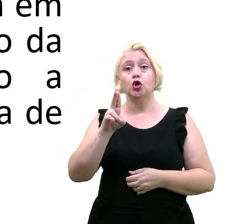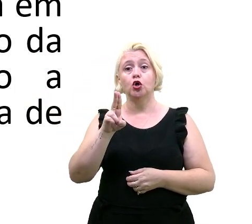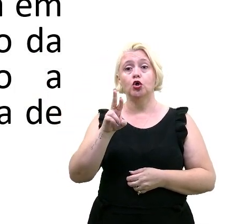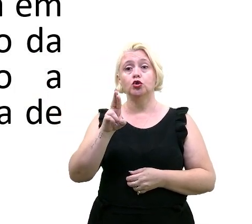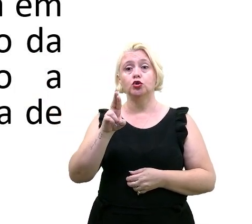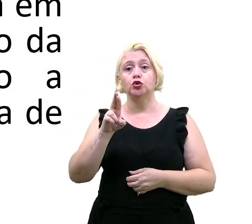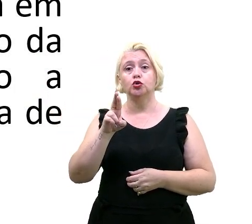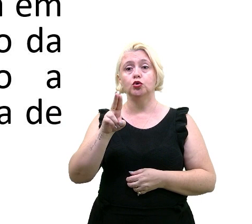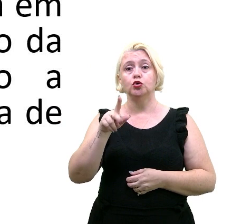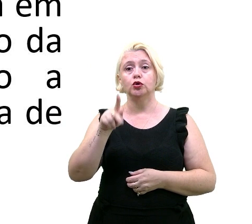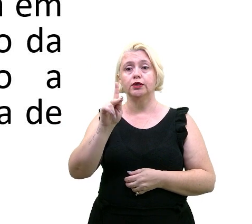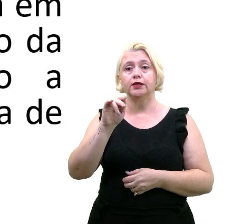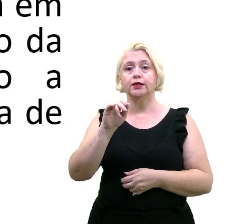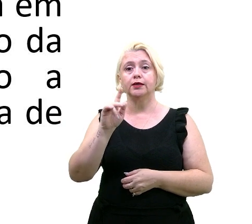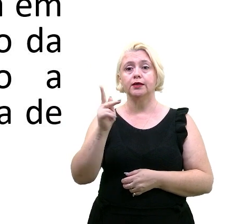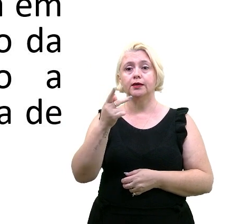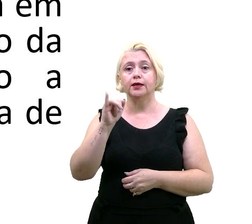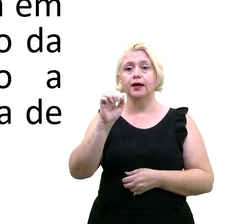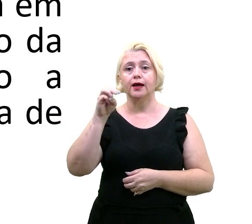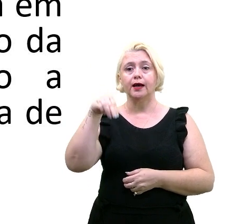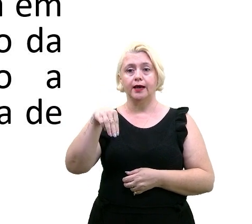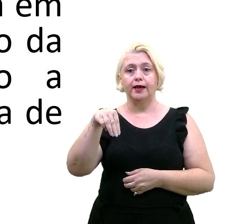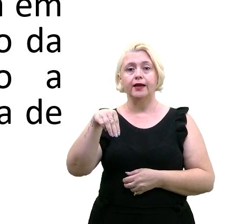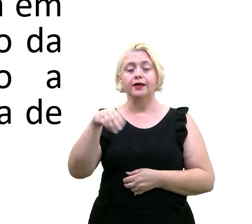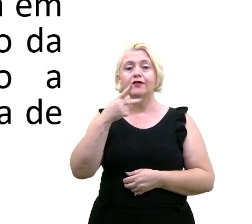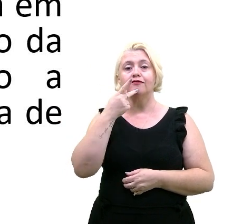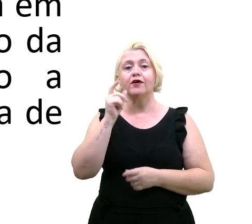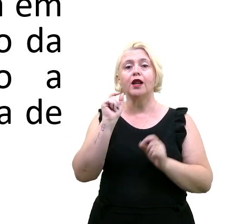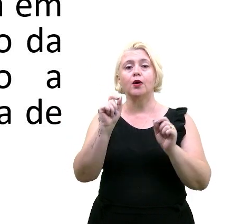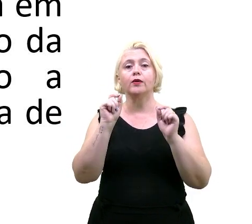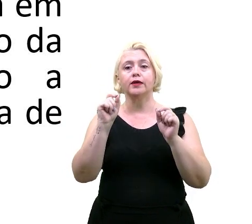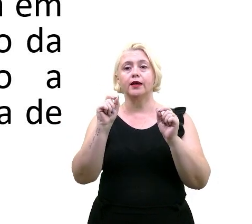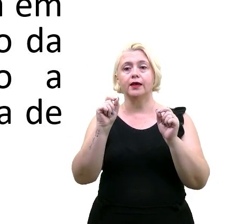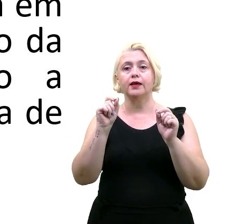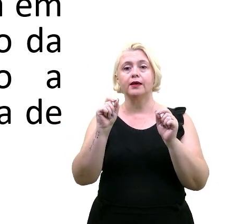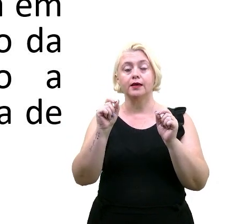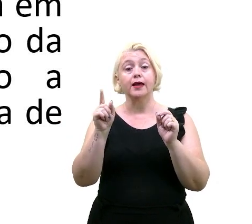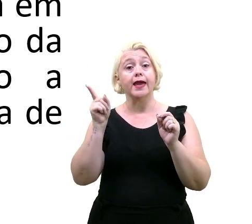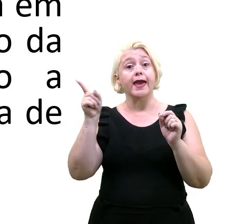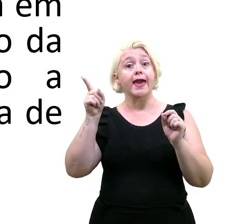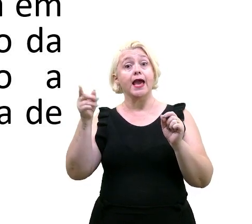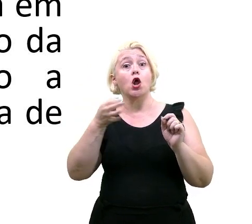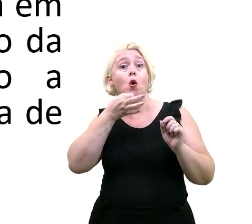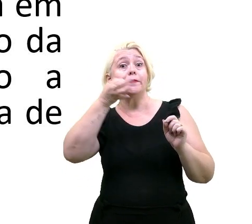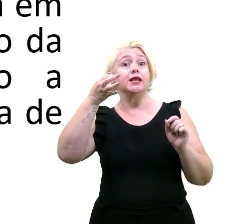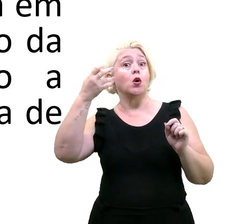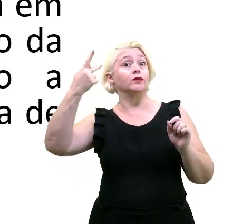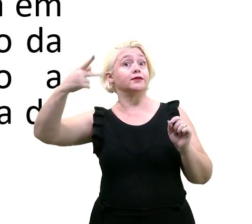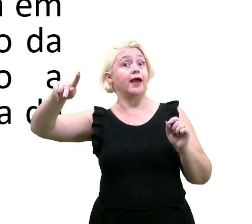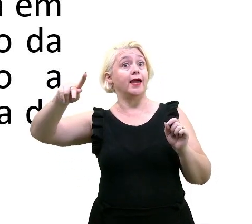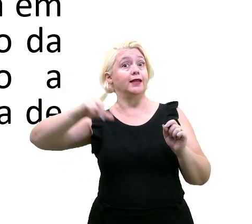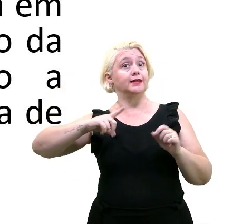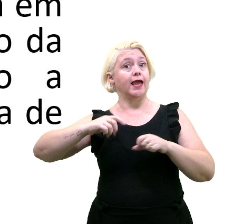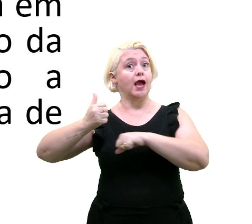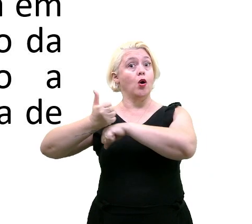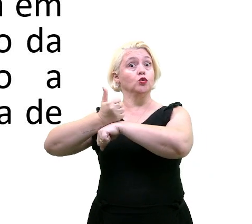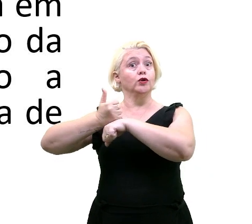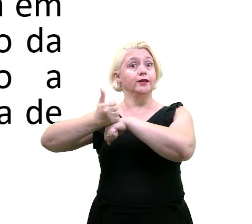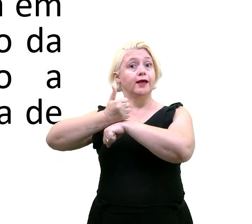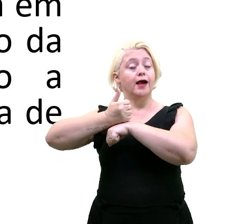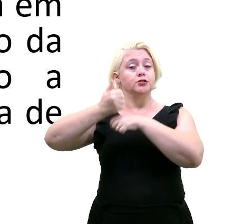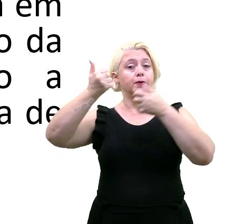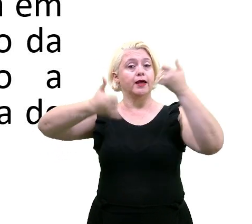com segundo Fulano são modalizadores que conferem autoridade lembra quando você traz o